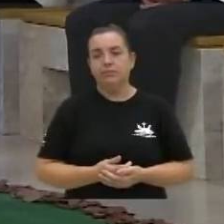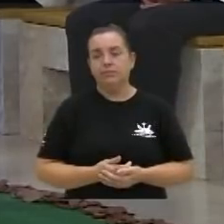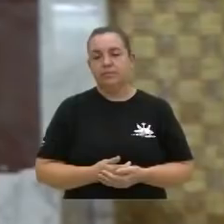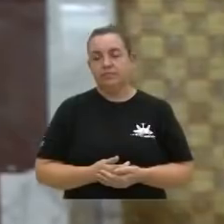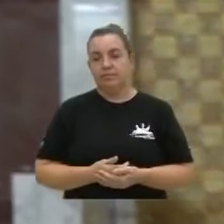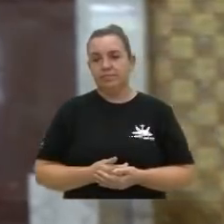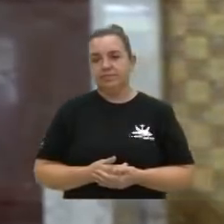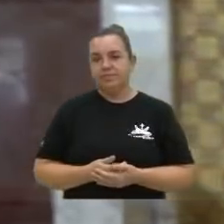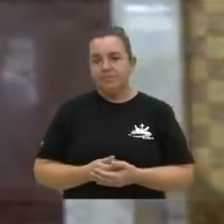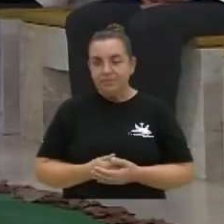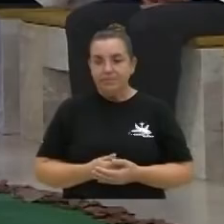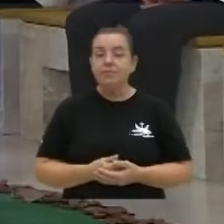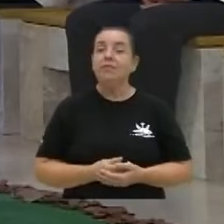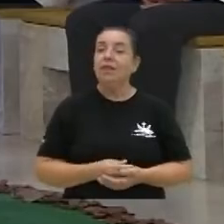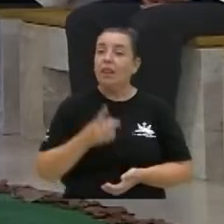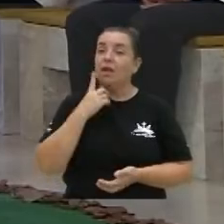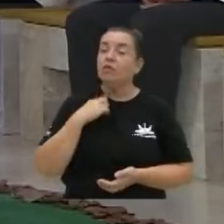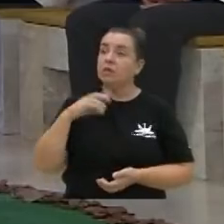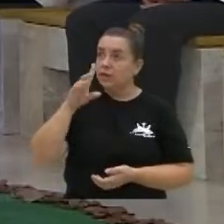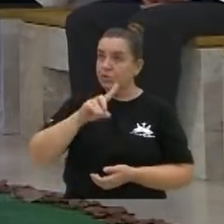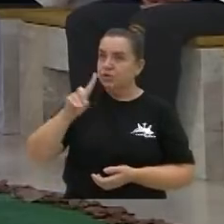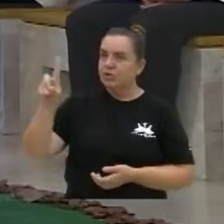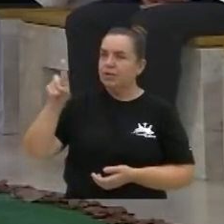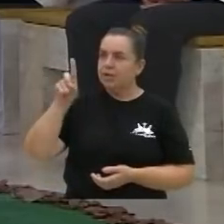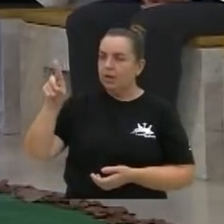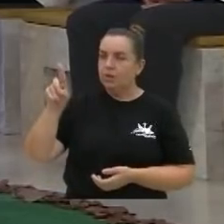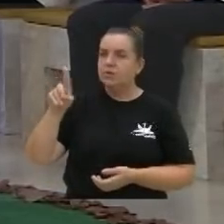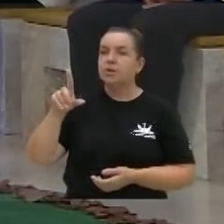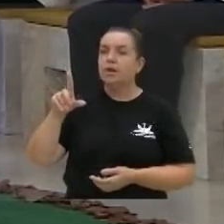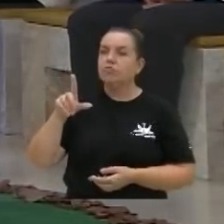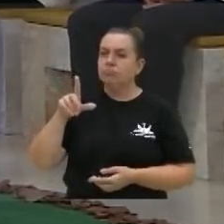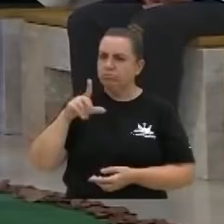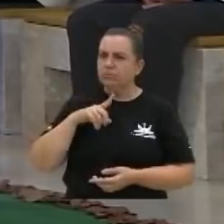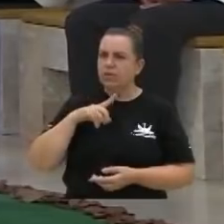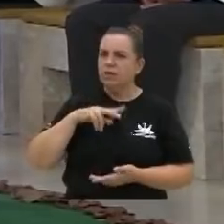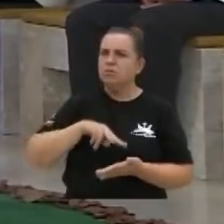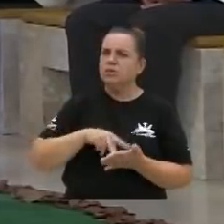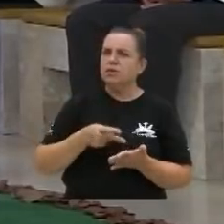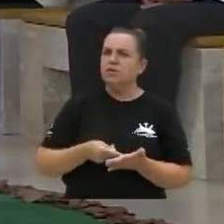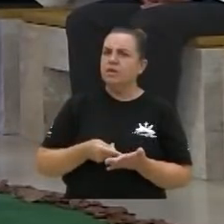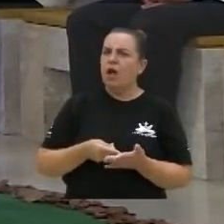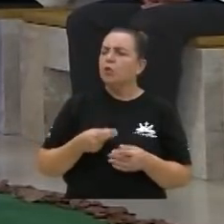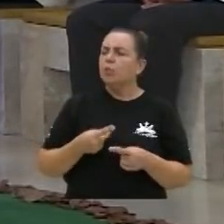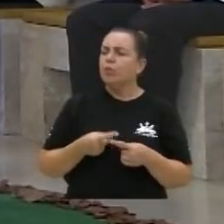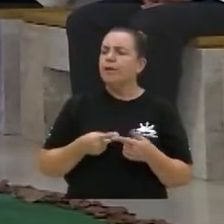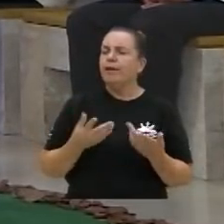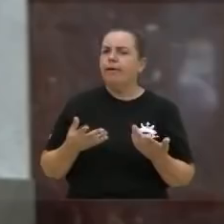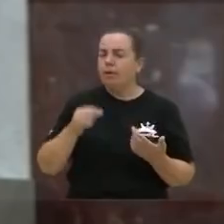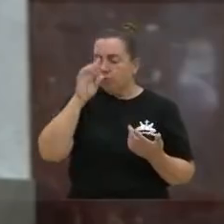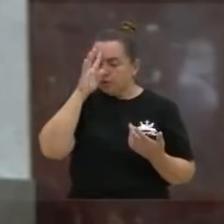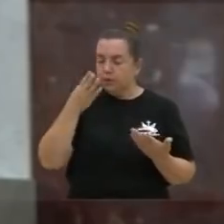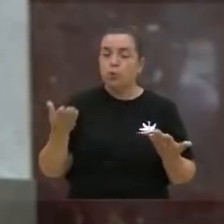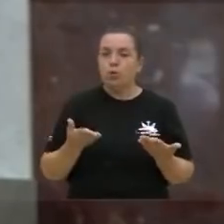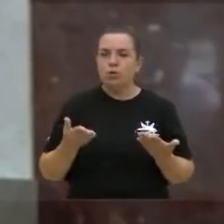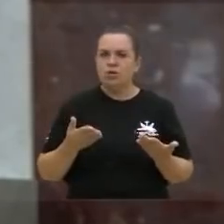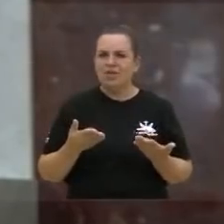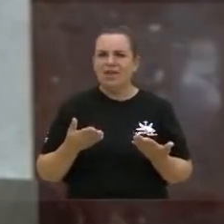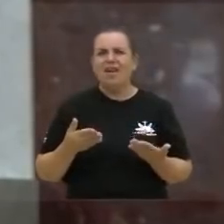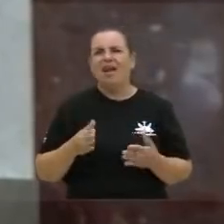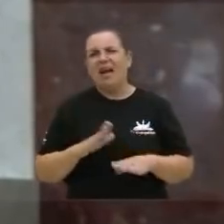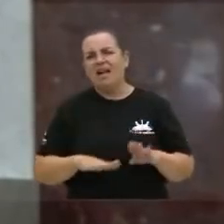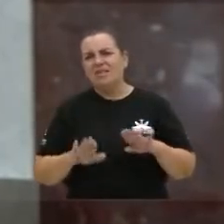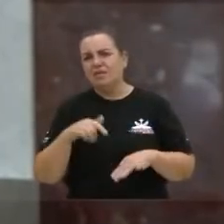Mas nos desígnios de Deus há um porquê de tudo isso. Talvez hoje nós não